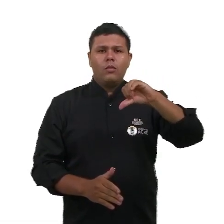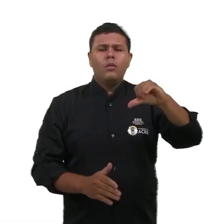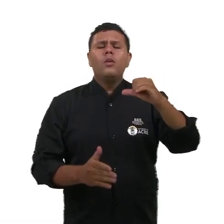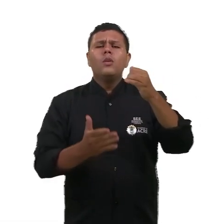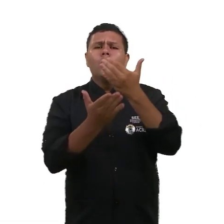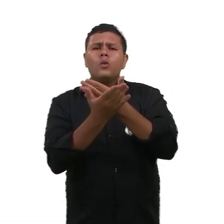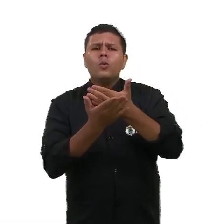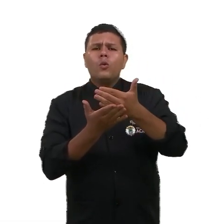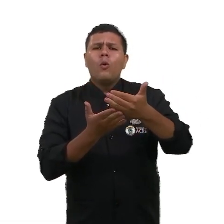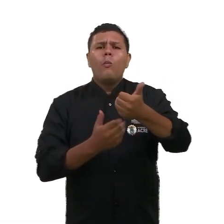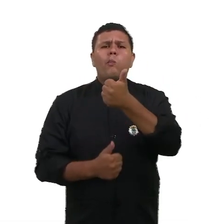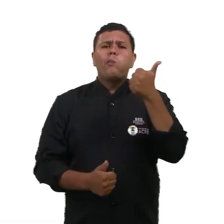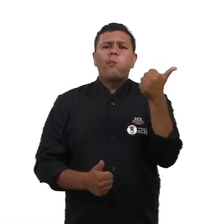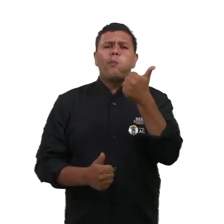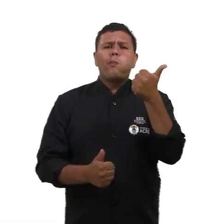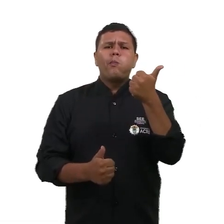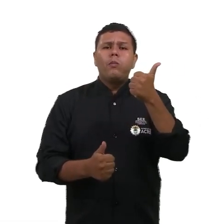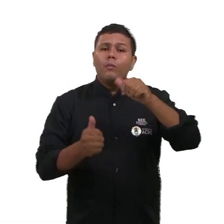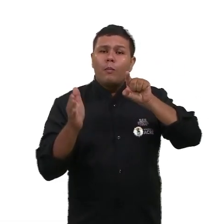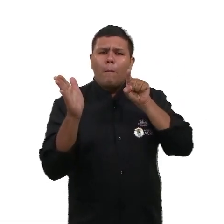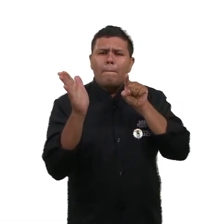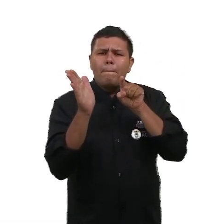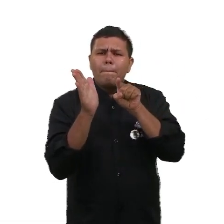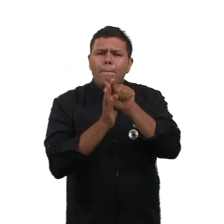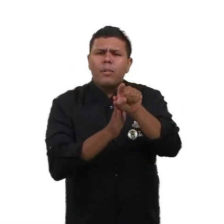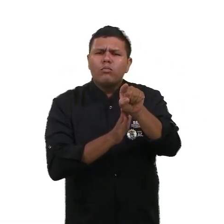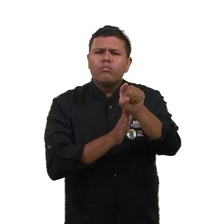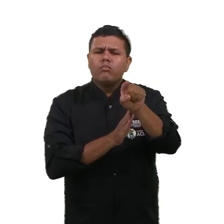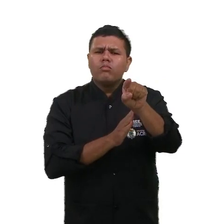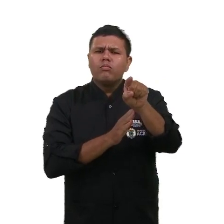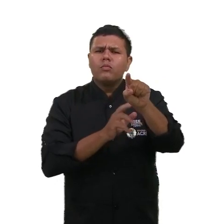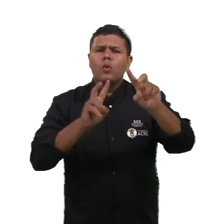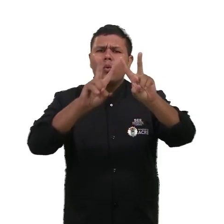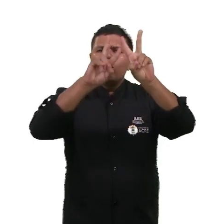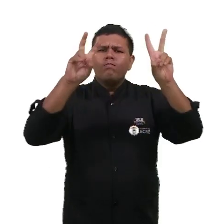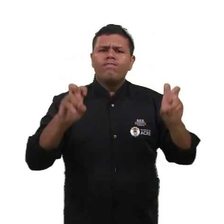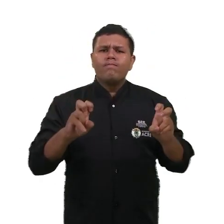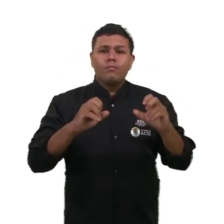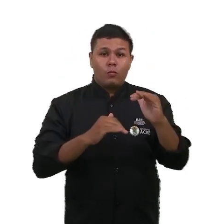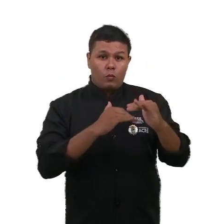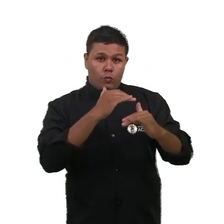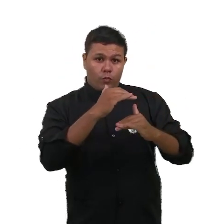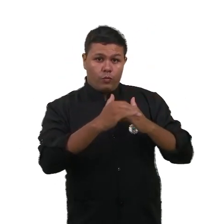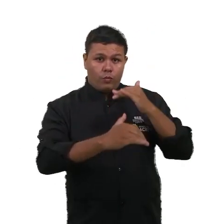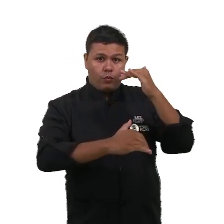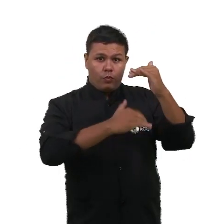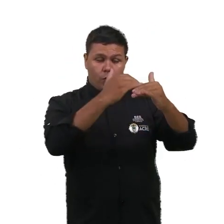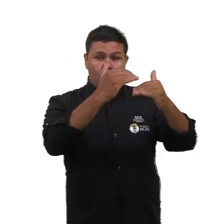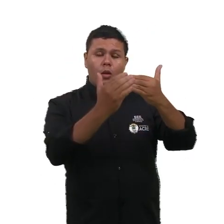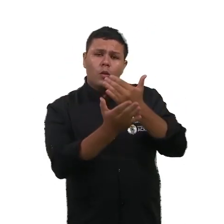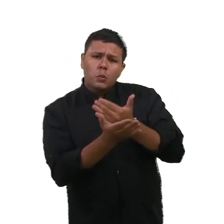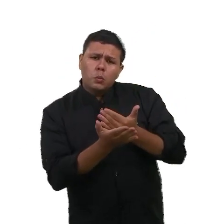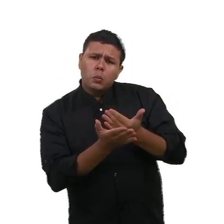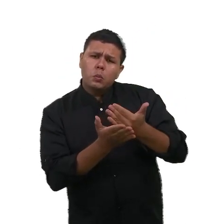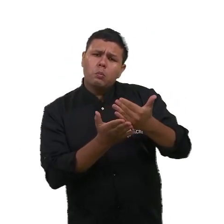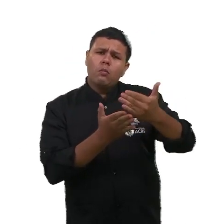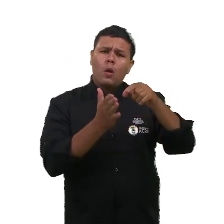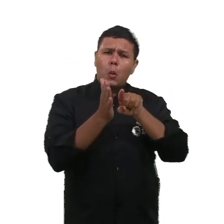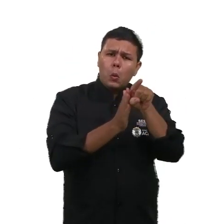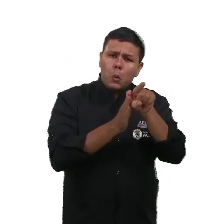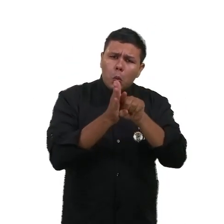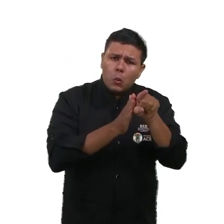foi o primeiro a questionar sobre a evolução. Ele que deu a entrada aí nesse